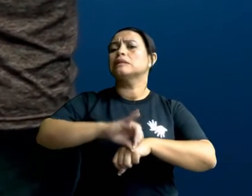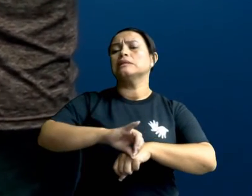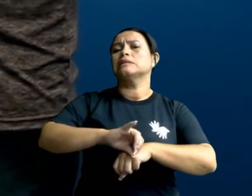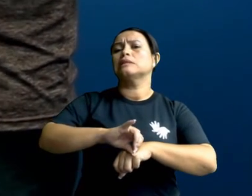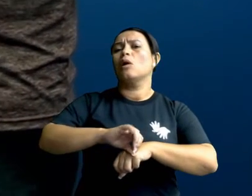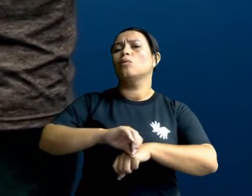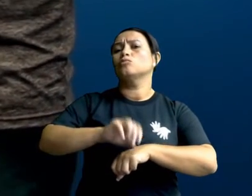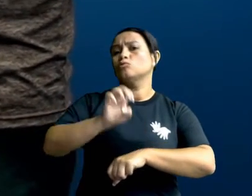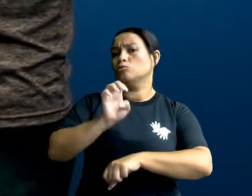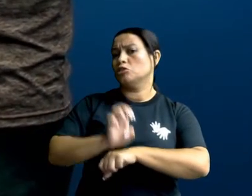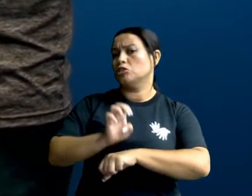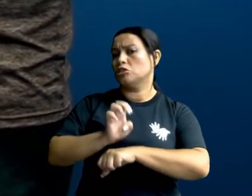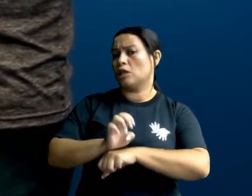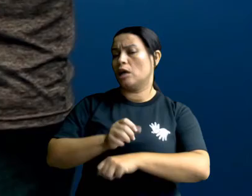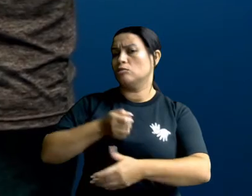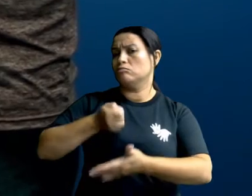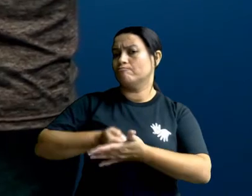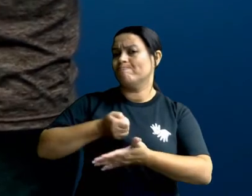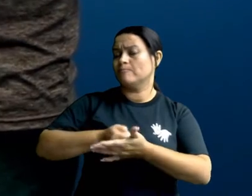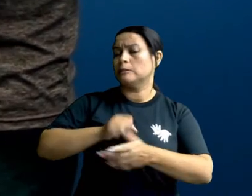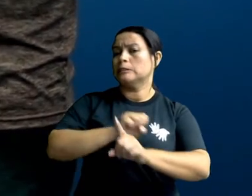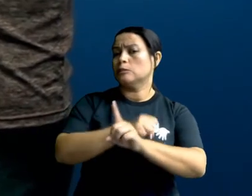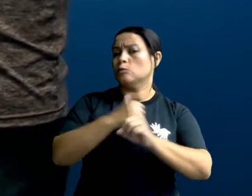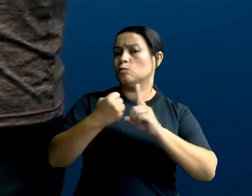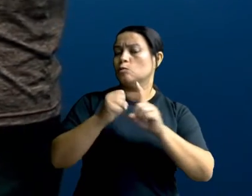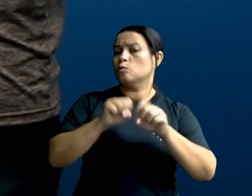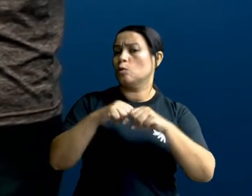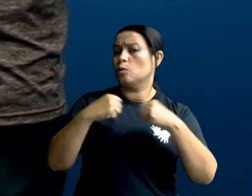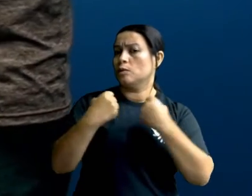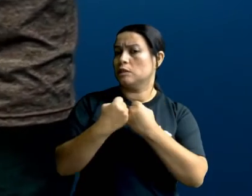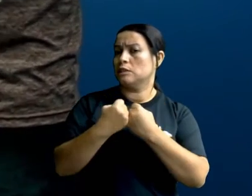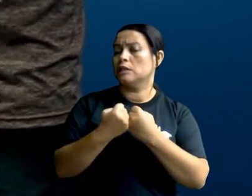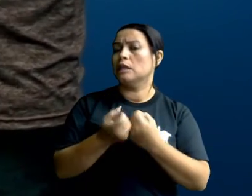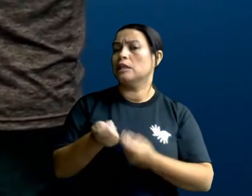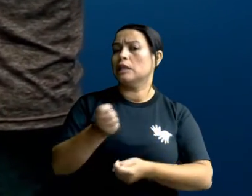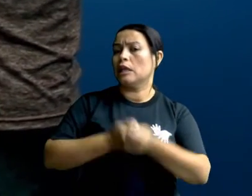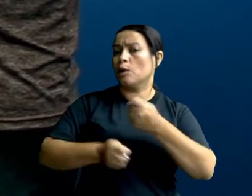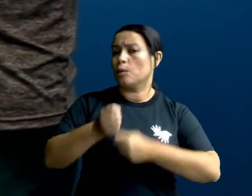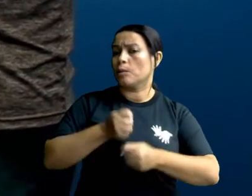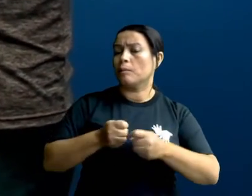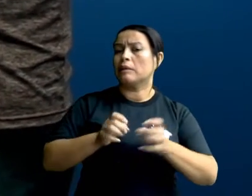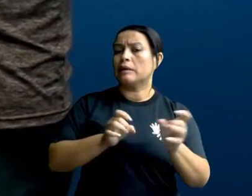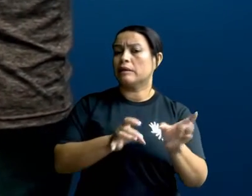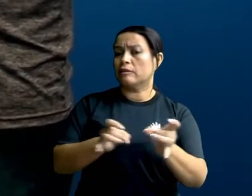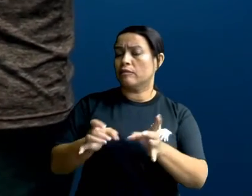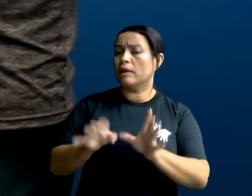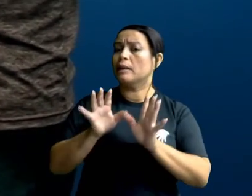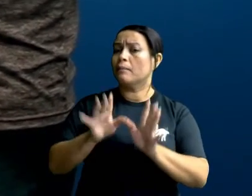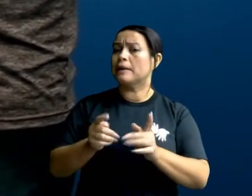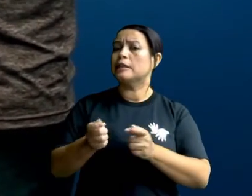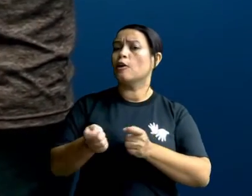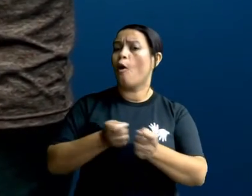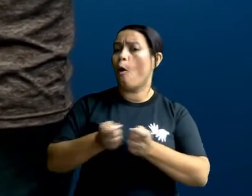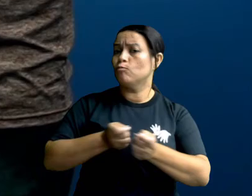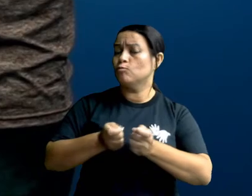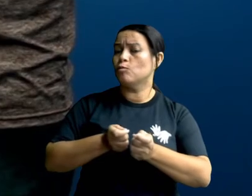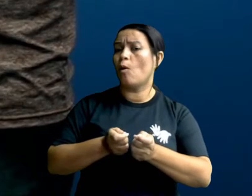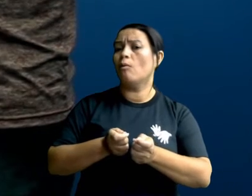grande, um Estado muito rígido, É um Estado socialista de economia de mercado, mas é um Estado que ele